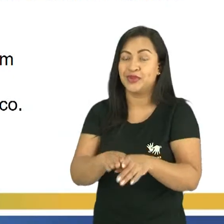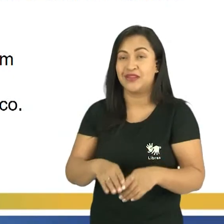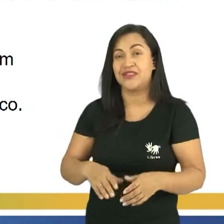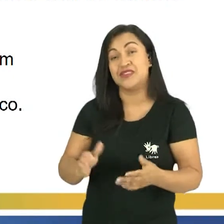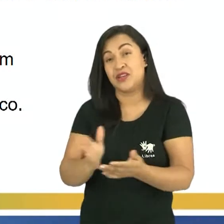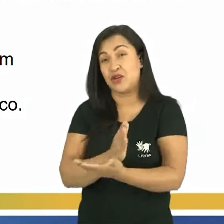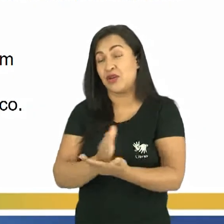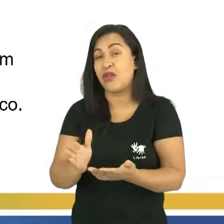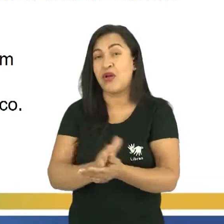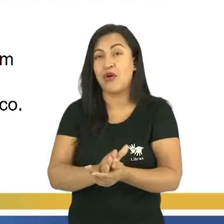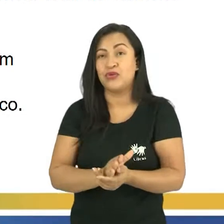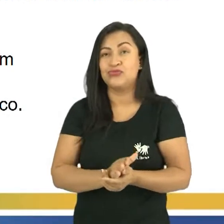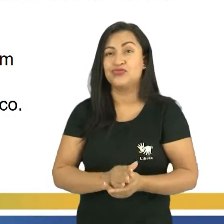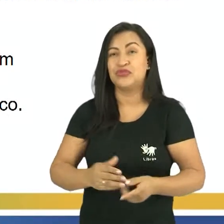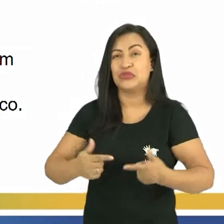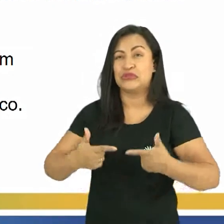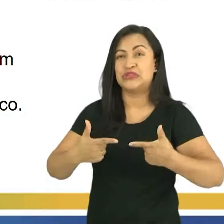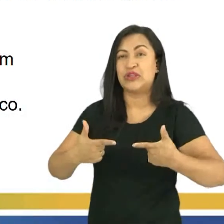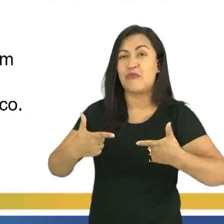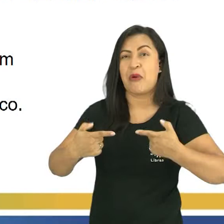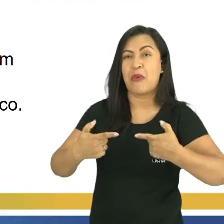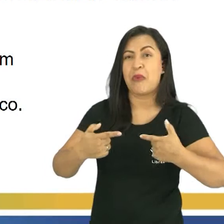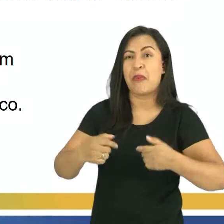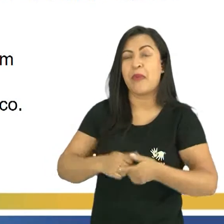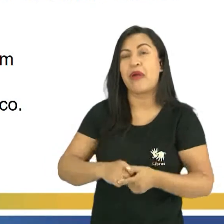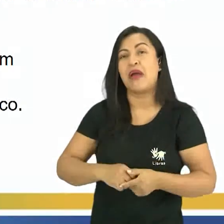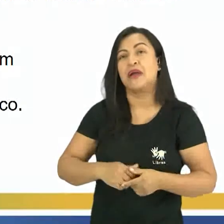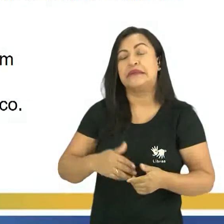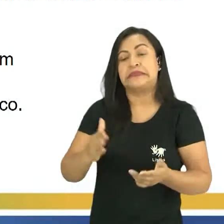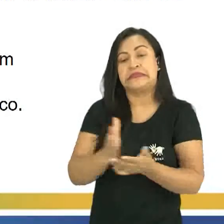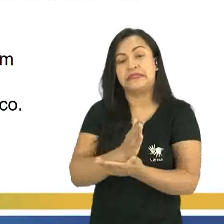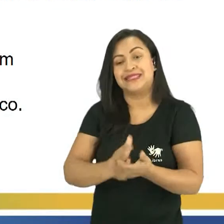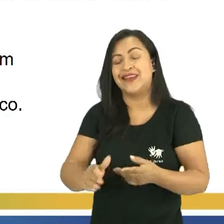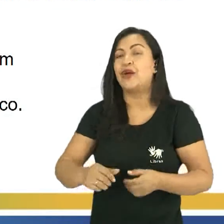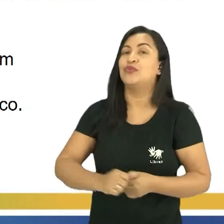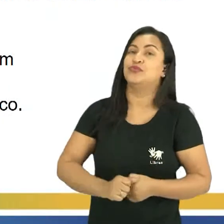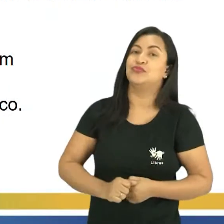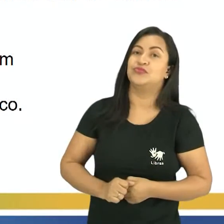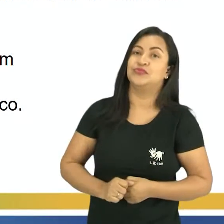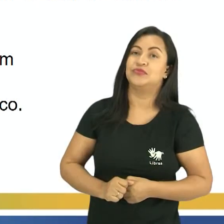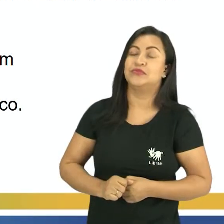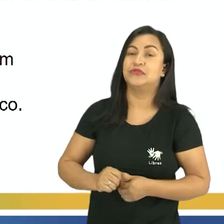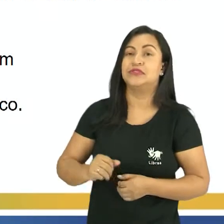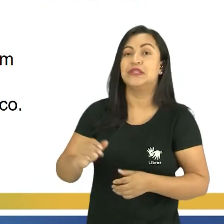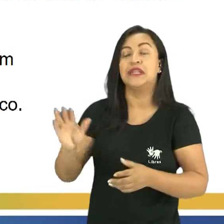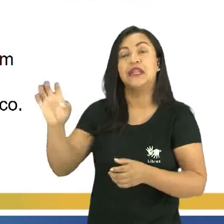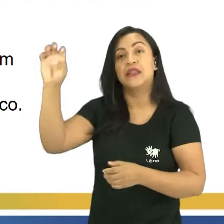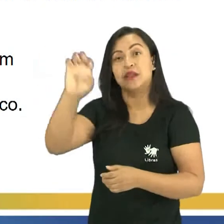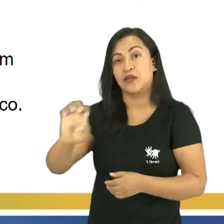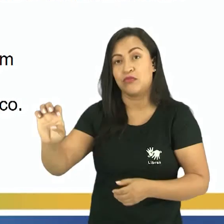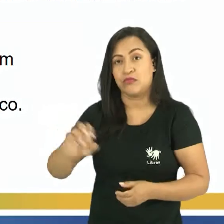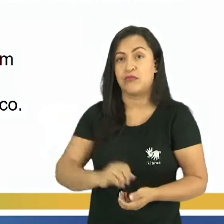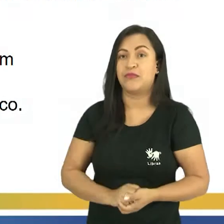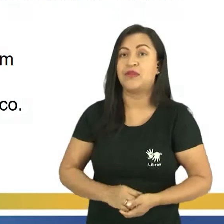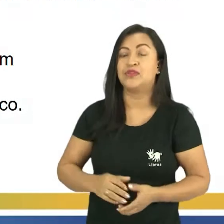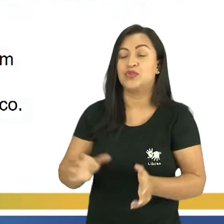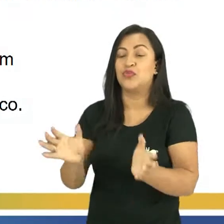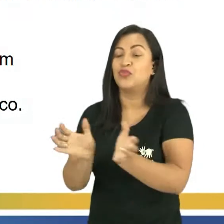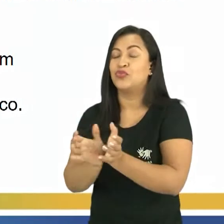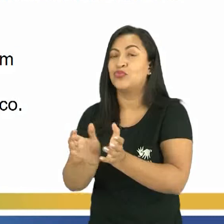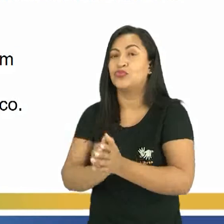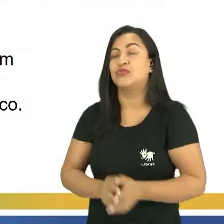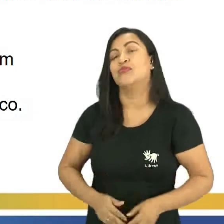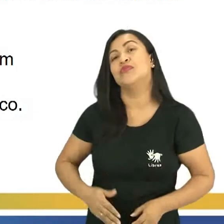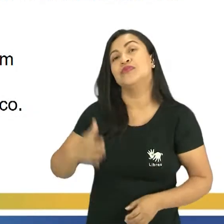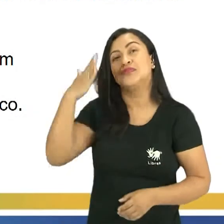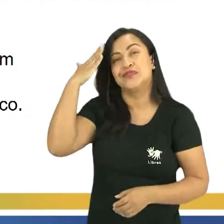ataques a Madrid, na época do ditador Franco de Madrid, né. Tá? Então, dois grupos que ficaram marcados aí na história, o ETA e